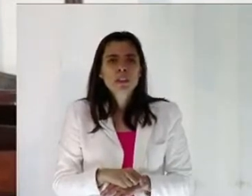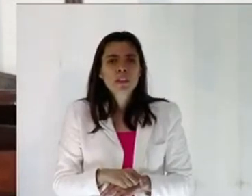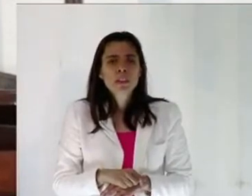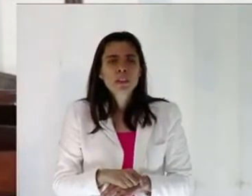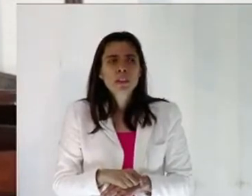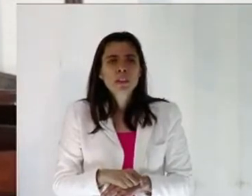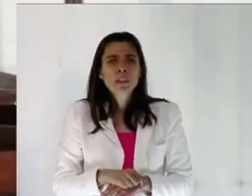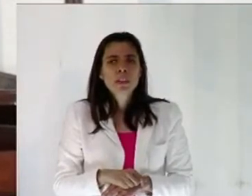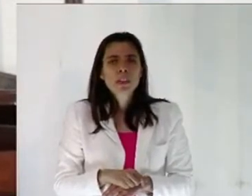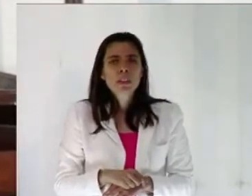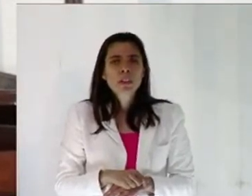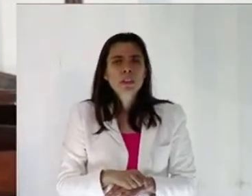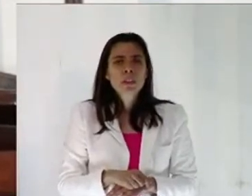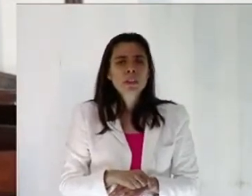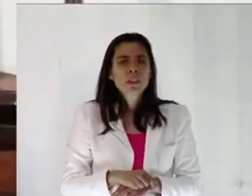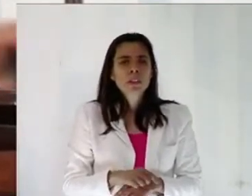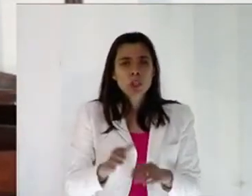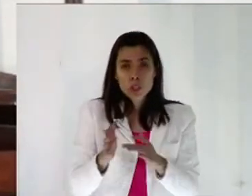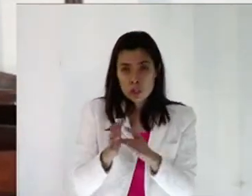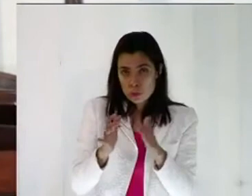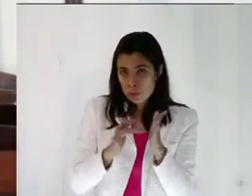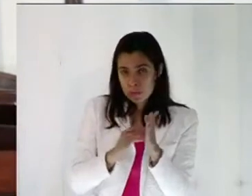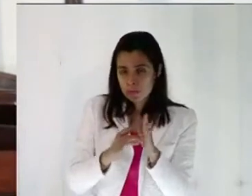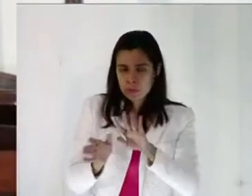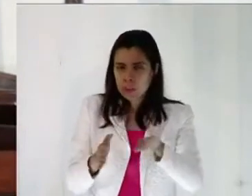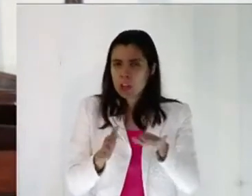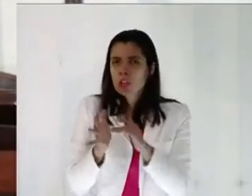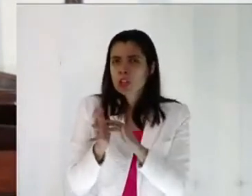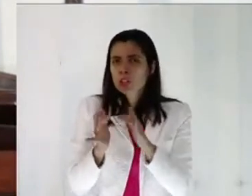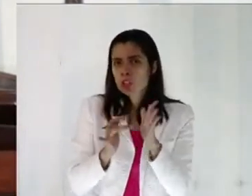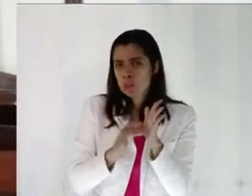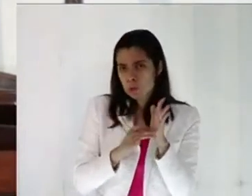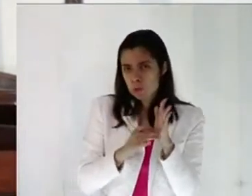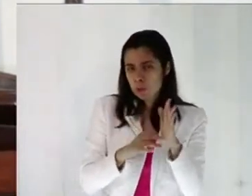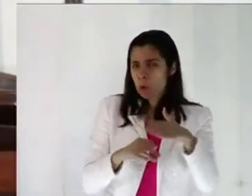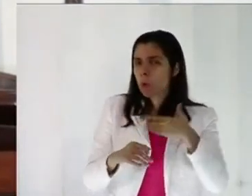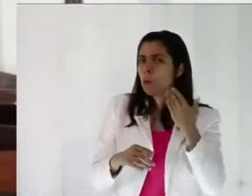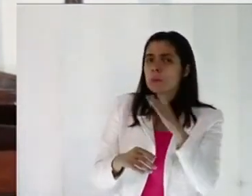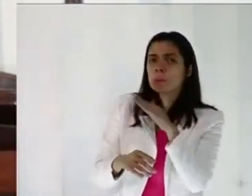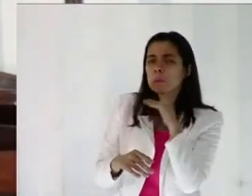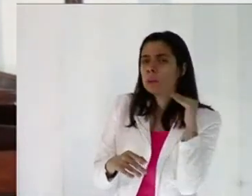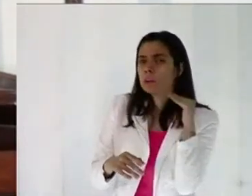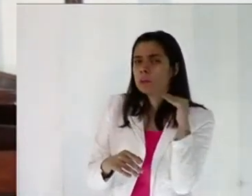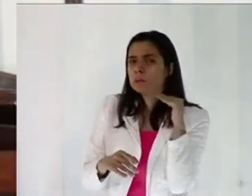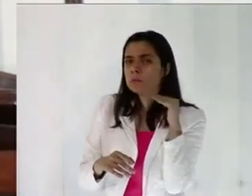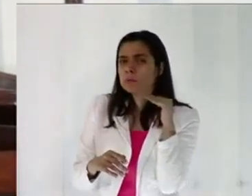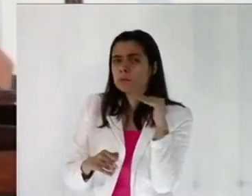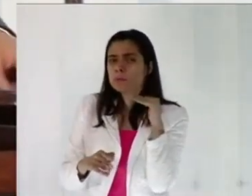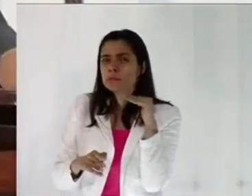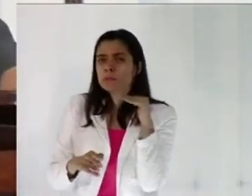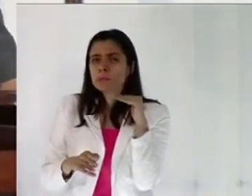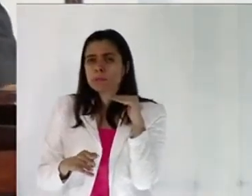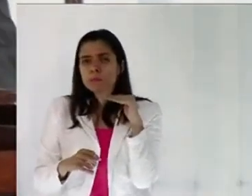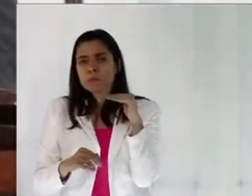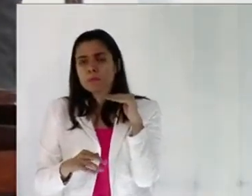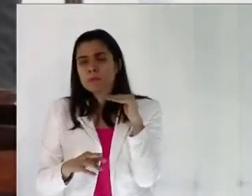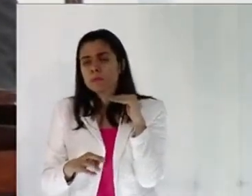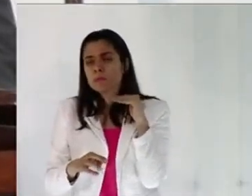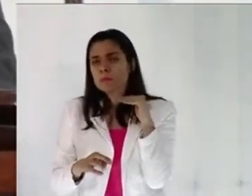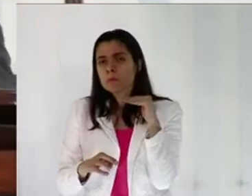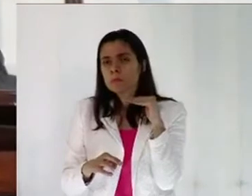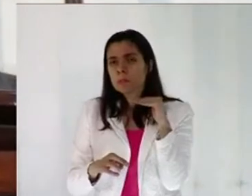Jesus padeceu na cruz, e depois de proferir aquelas últimas palavras e ter dito: está consumado, rendeu-lhe o